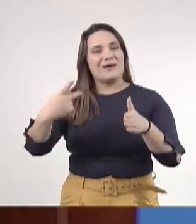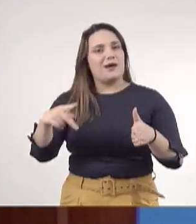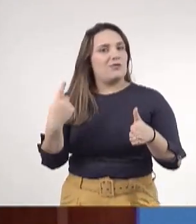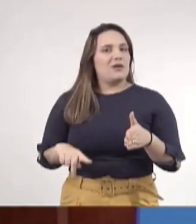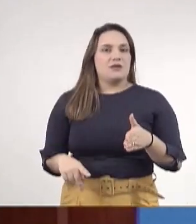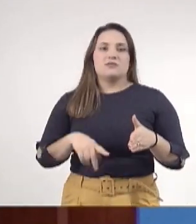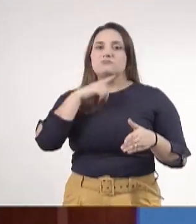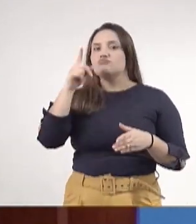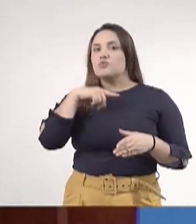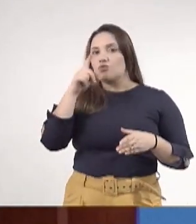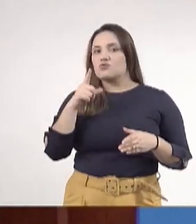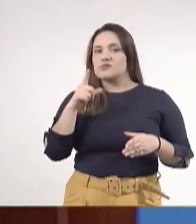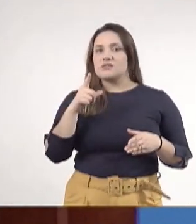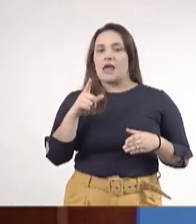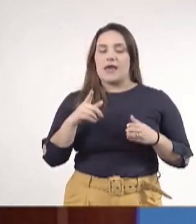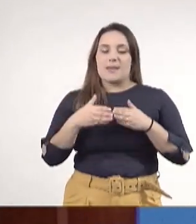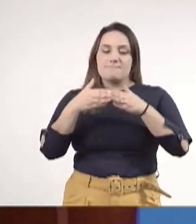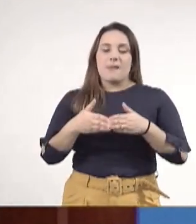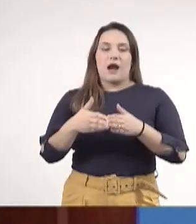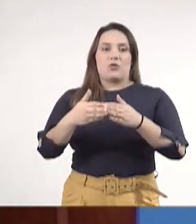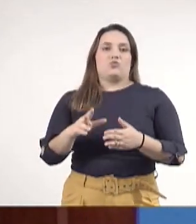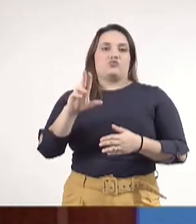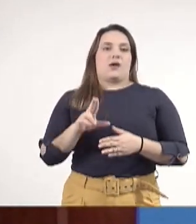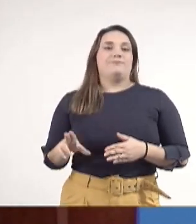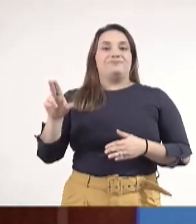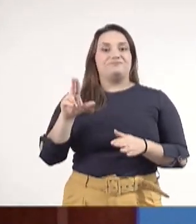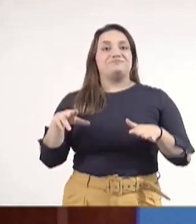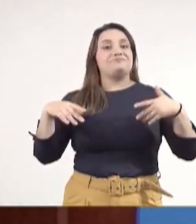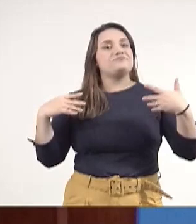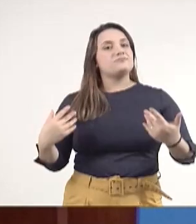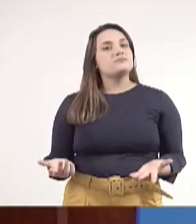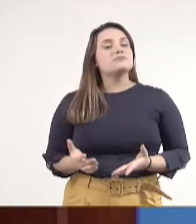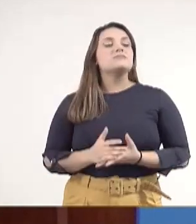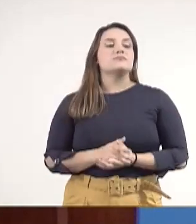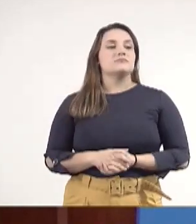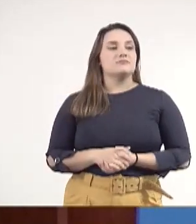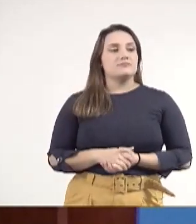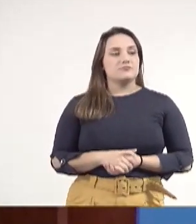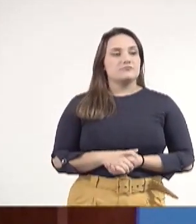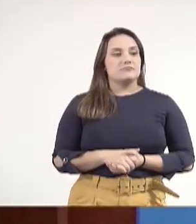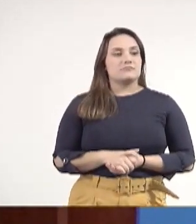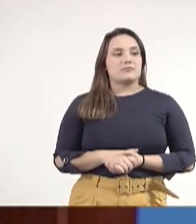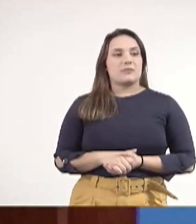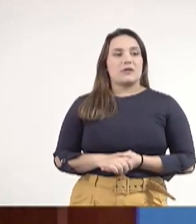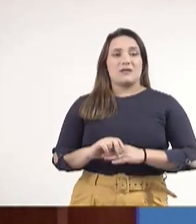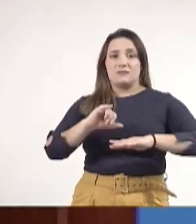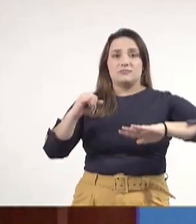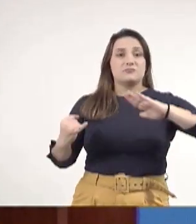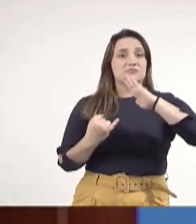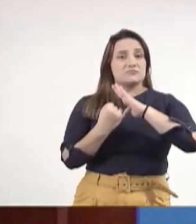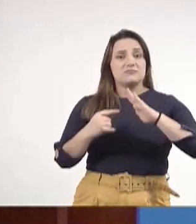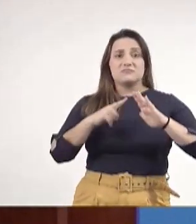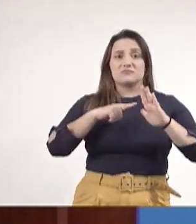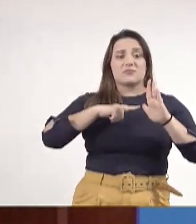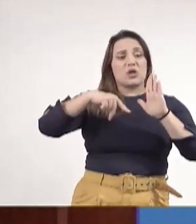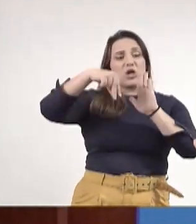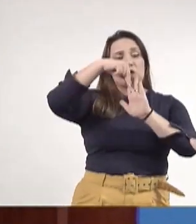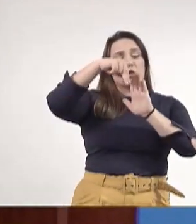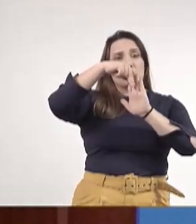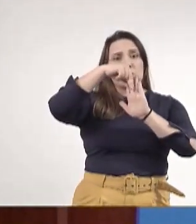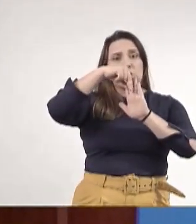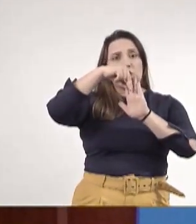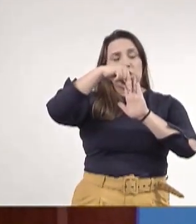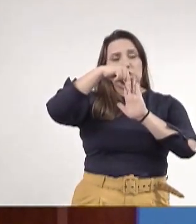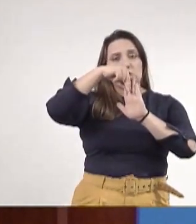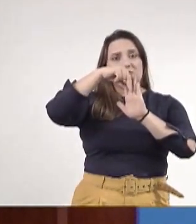impedindo a navegação. Ora, e aí simplesmente, e recentemente o IBAMA encaminhou uma nota técnica para o